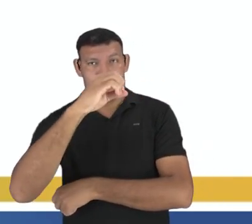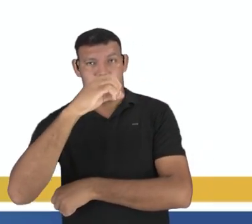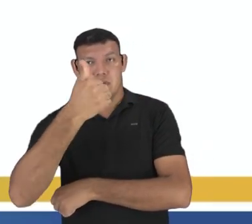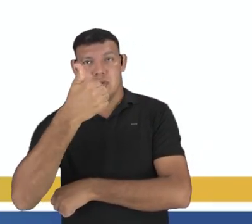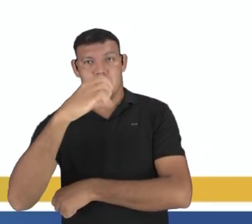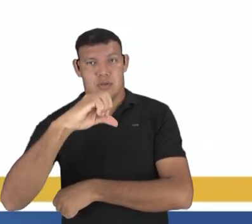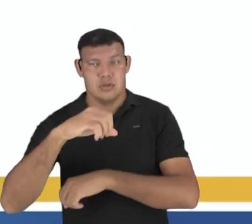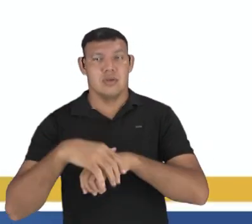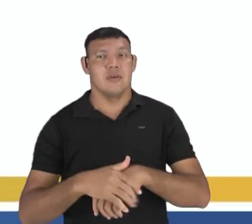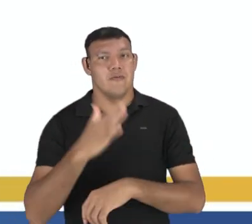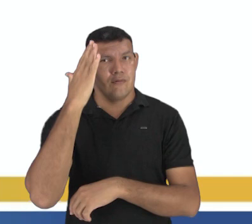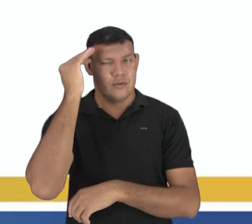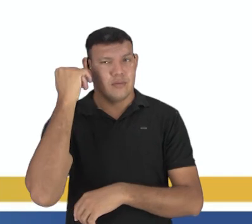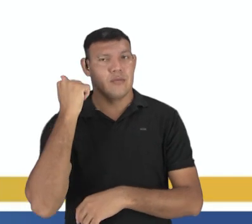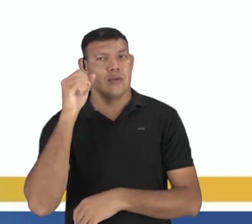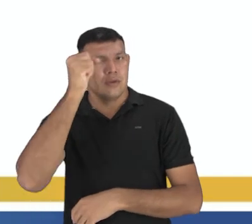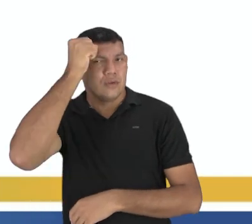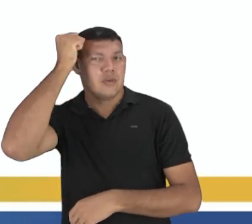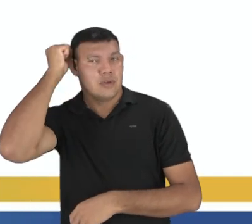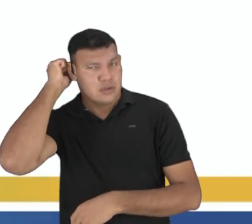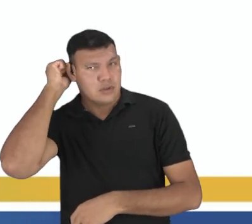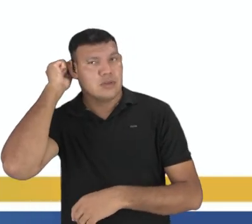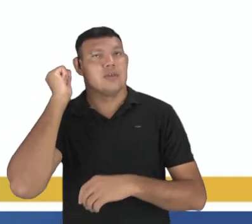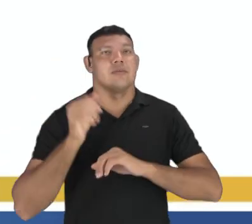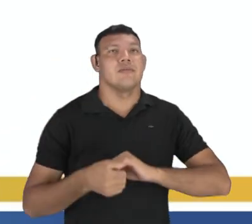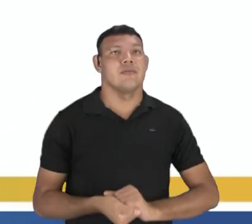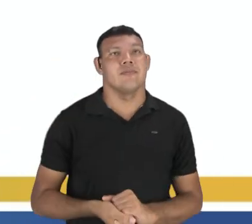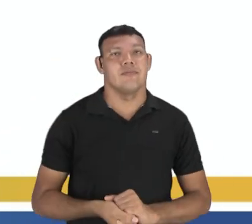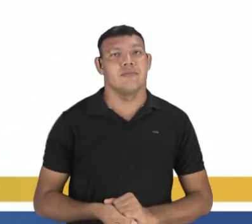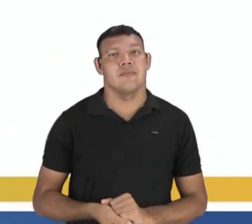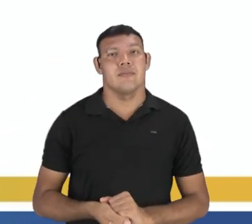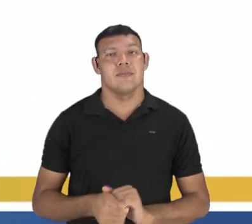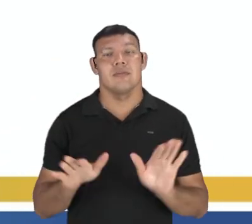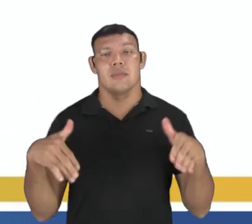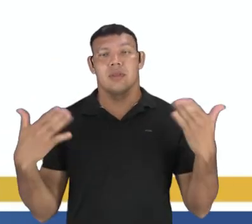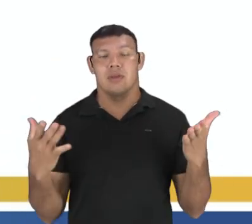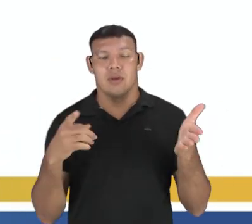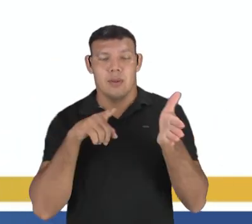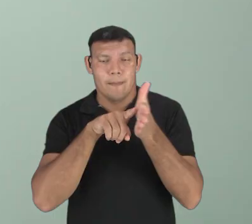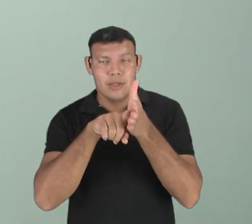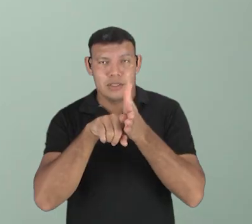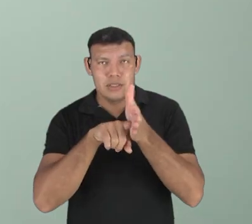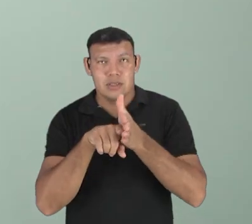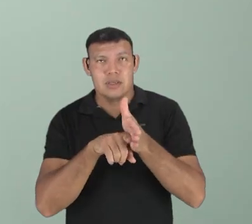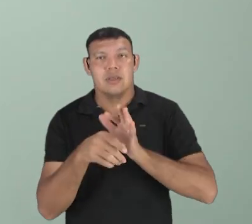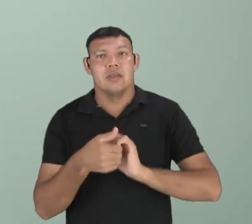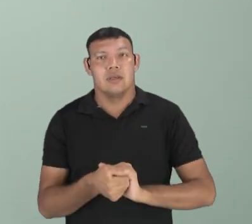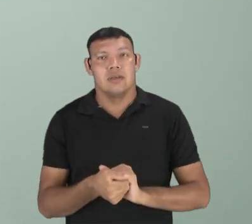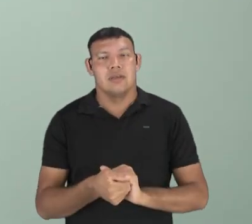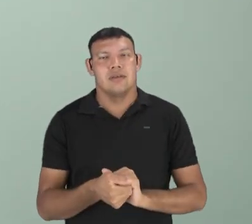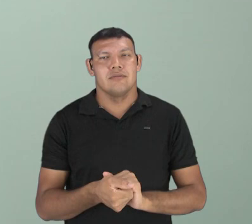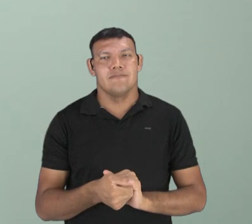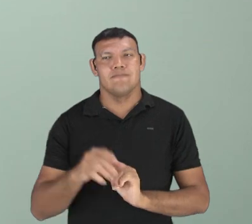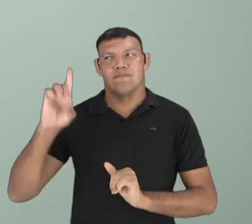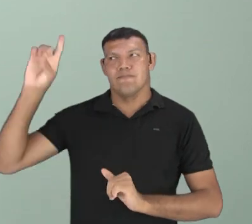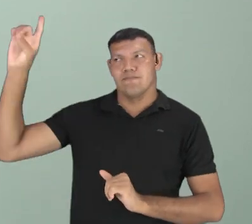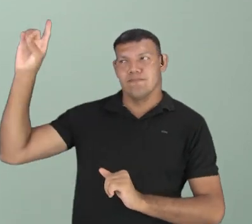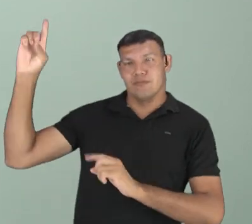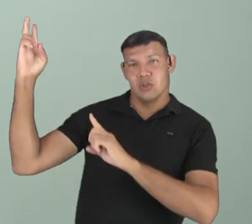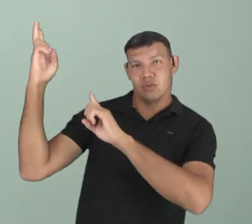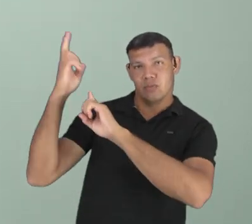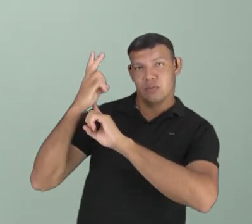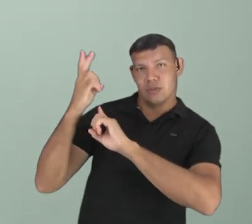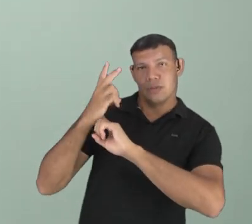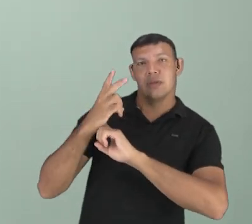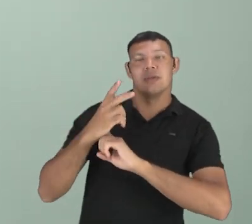como referência o livro do Karl Popper, A Lógica da Pesquisa Científica, e fiquem com Deus, estudem, e eu convido